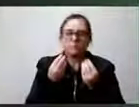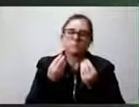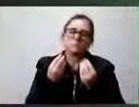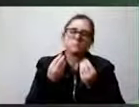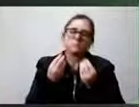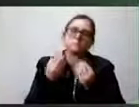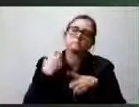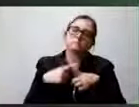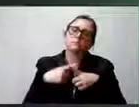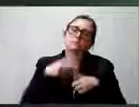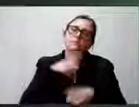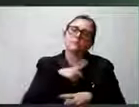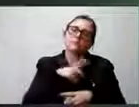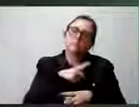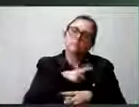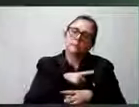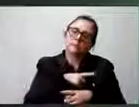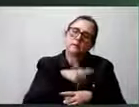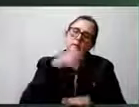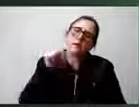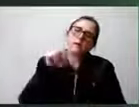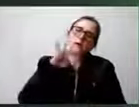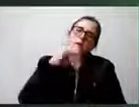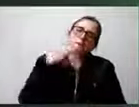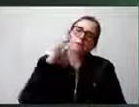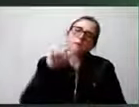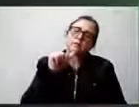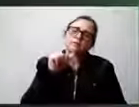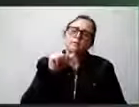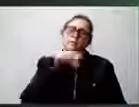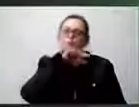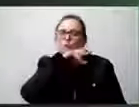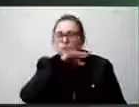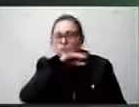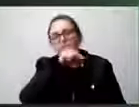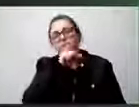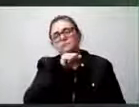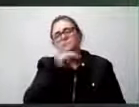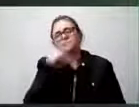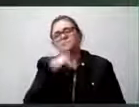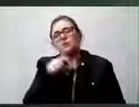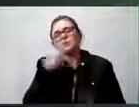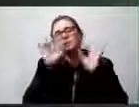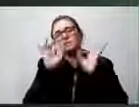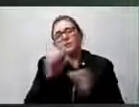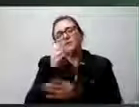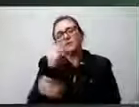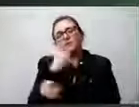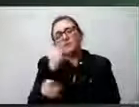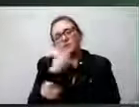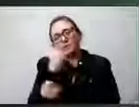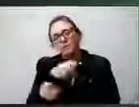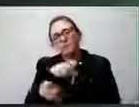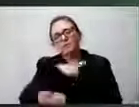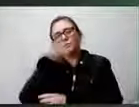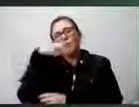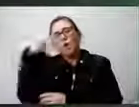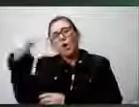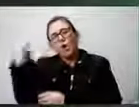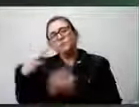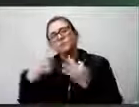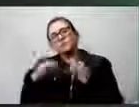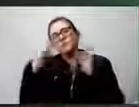porque tem uma articulação que foi maltratada e não foi tratada por um profissional da fisioterapia. Temos outras técnicas, claro,